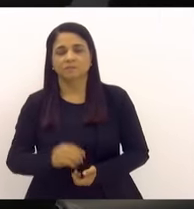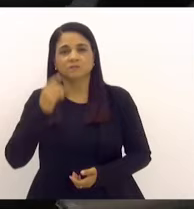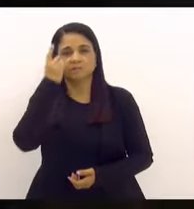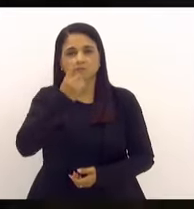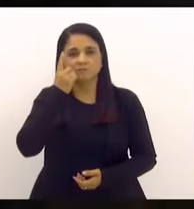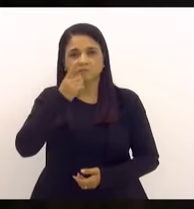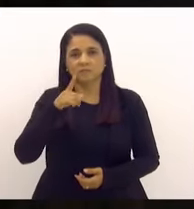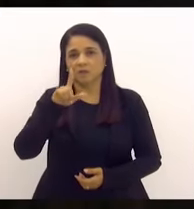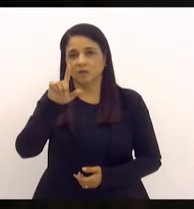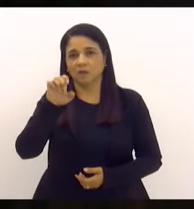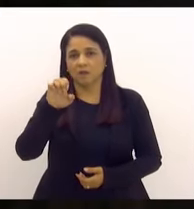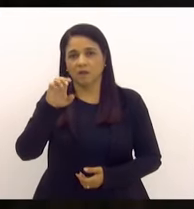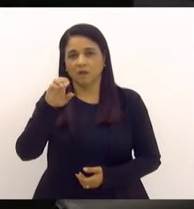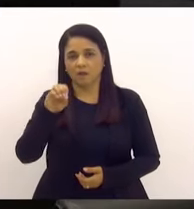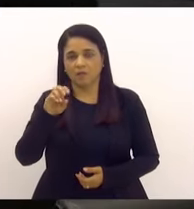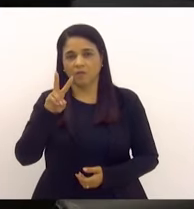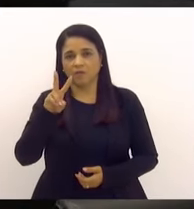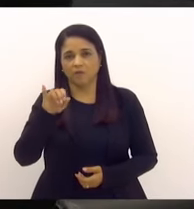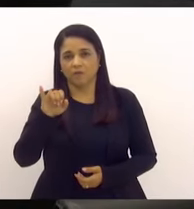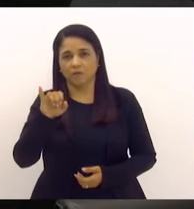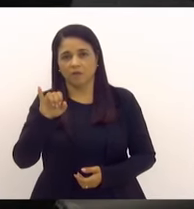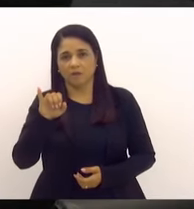Deputado Léo Vieira.